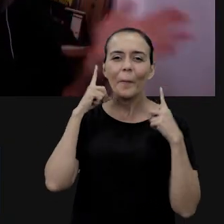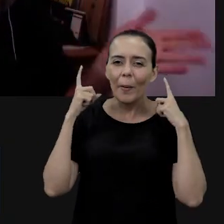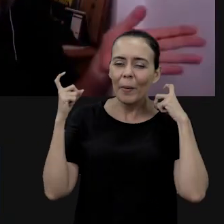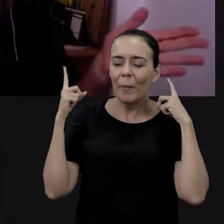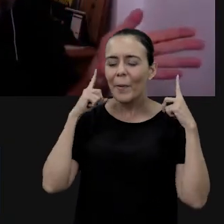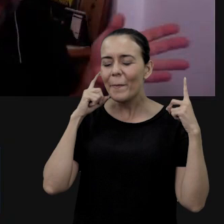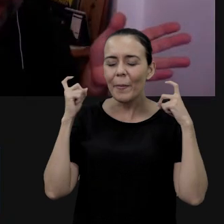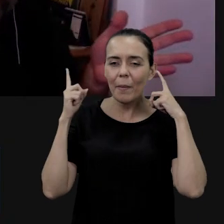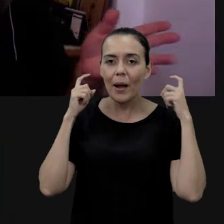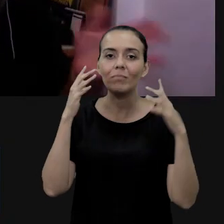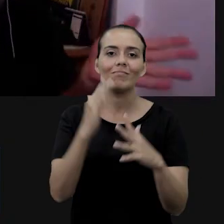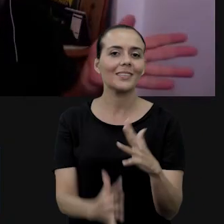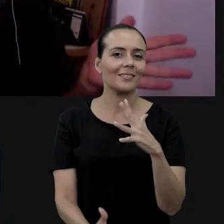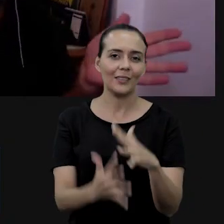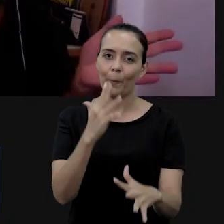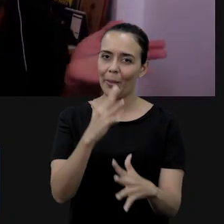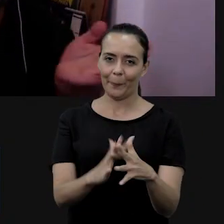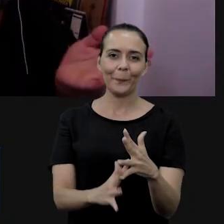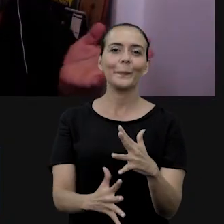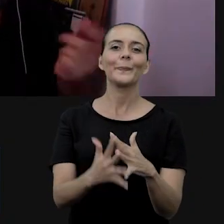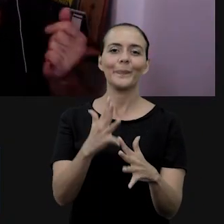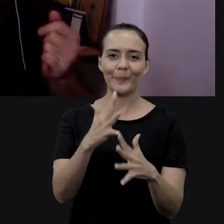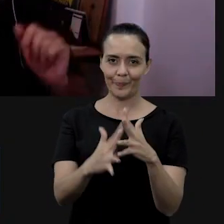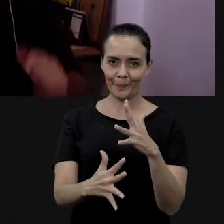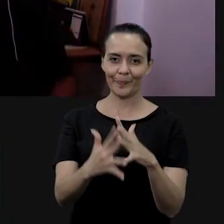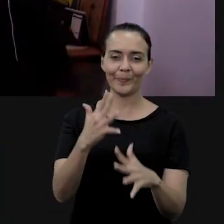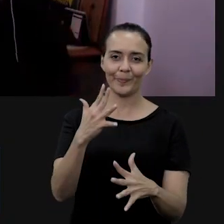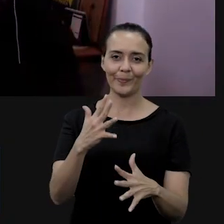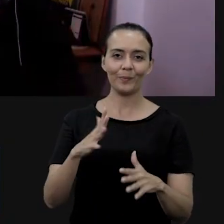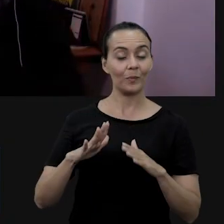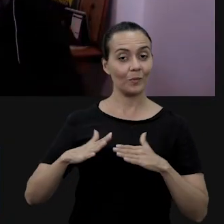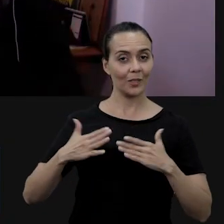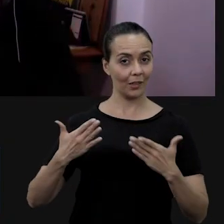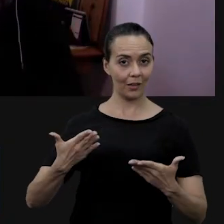tem fotobomb. o áudio bomb. Então,